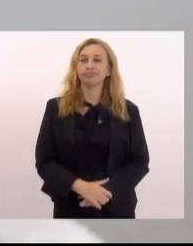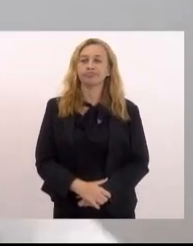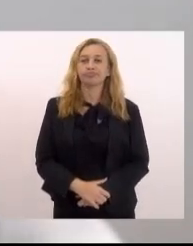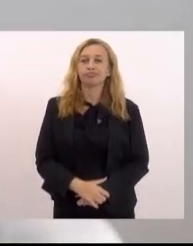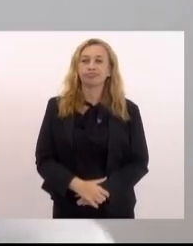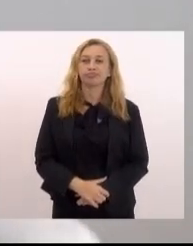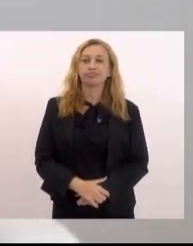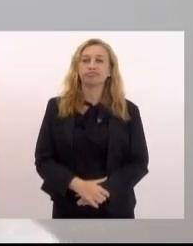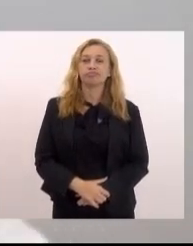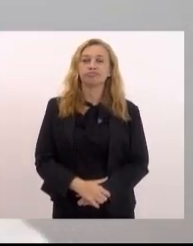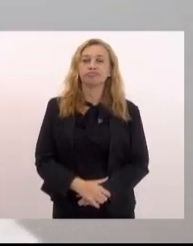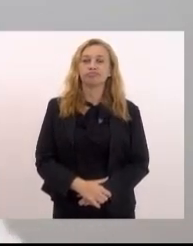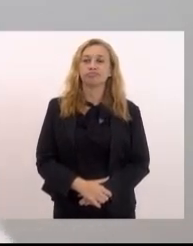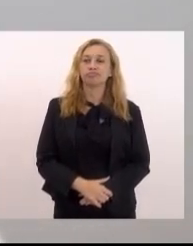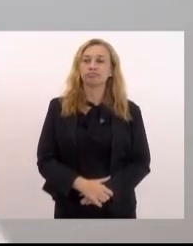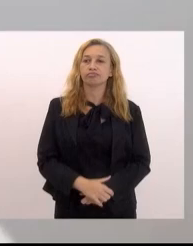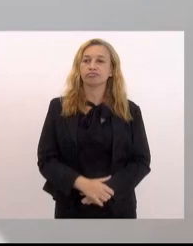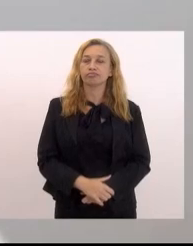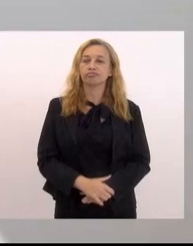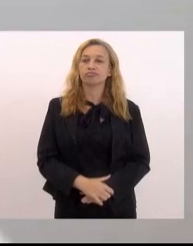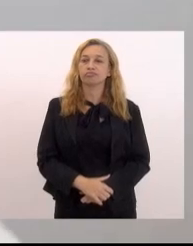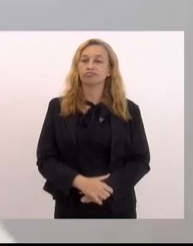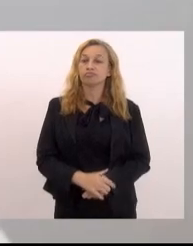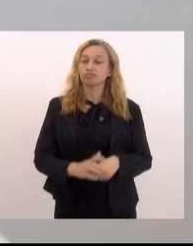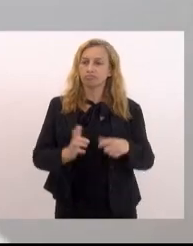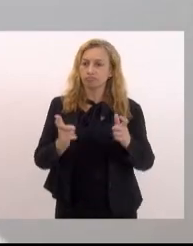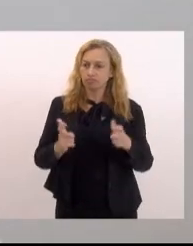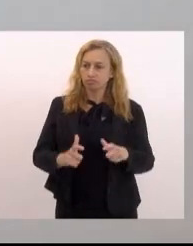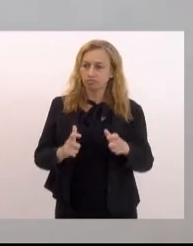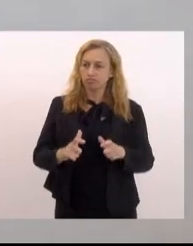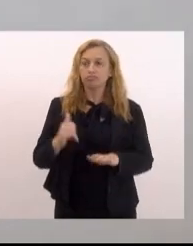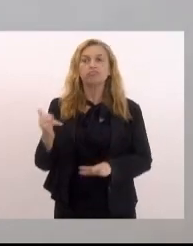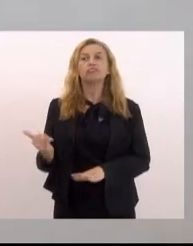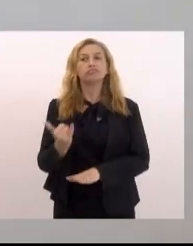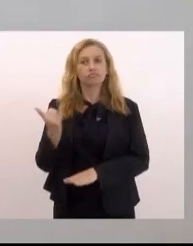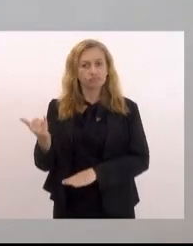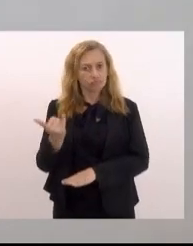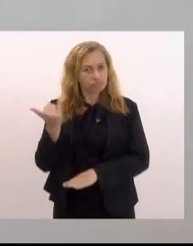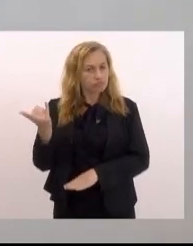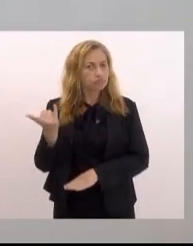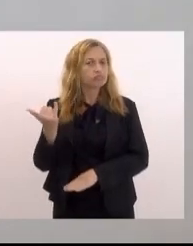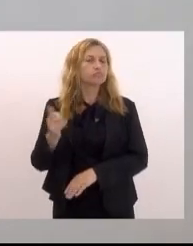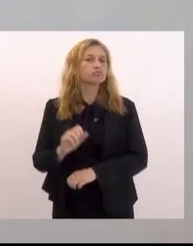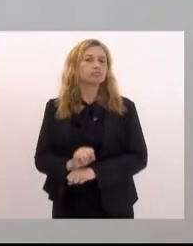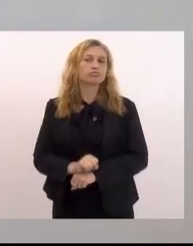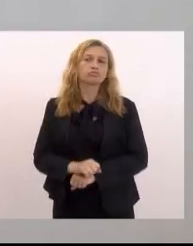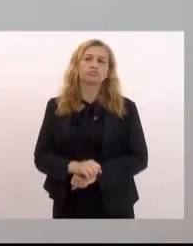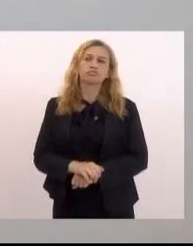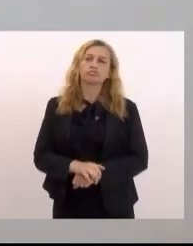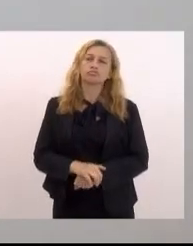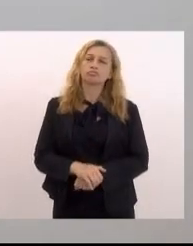era um instrumento, digamos, de grande importância, tanto